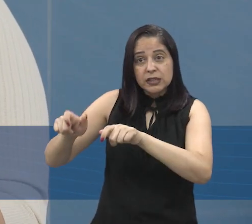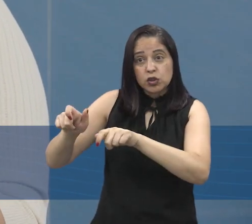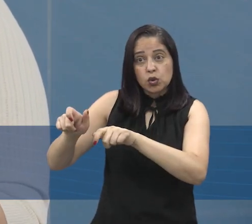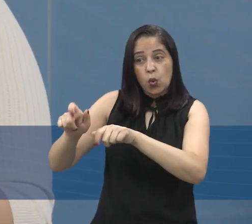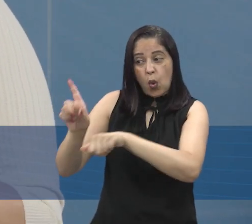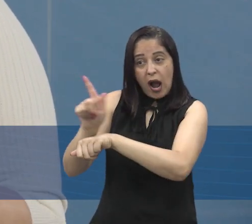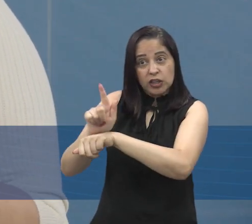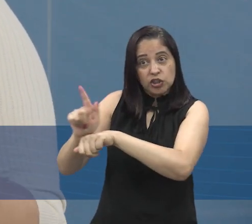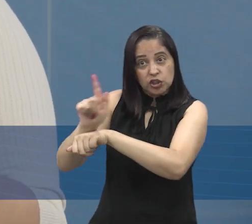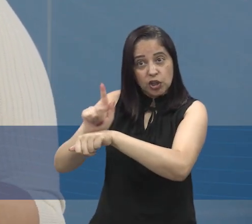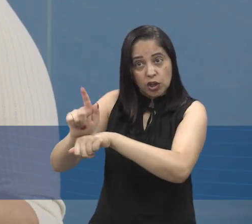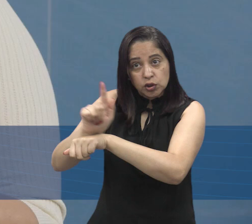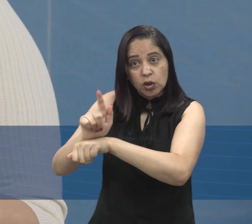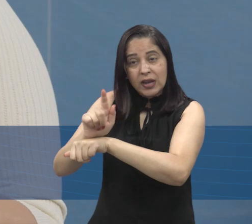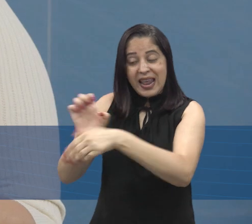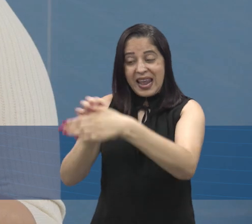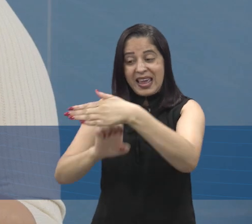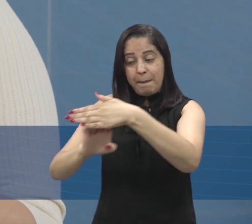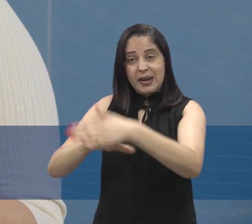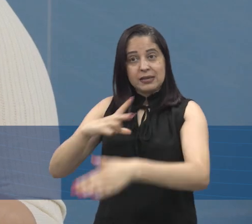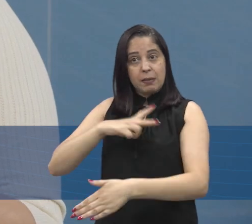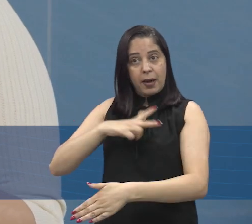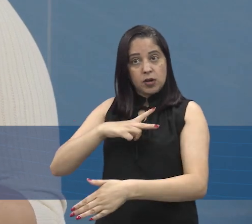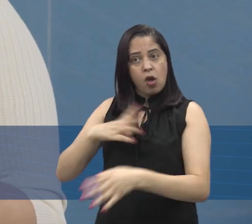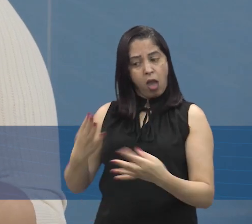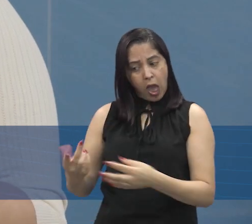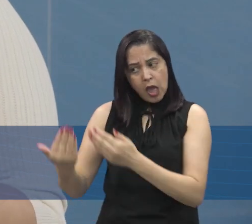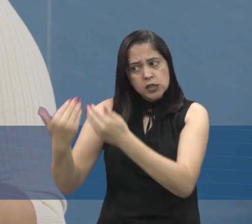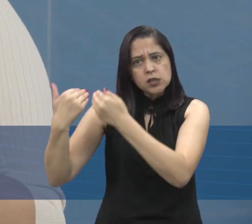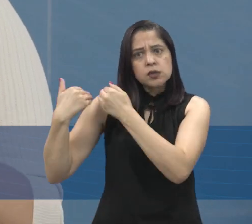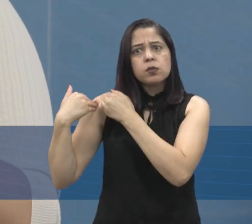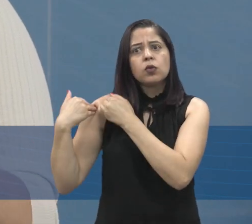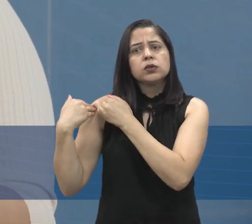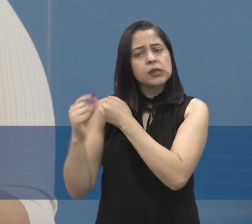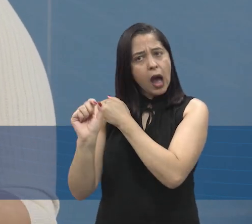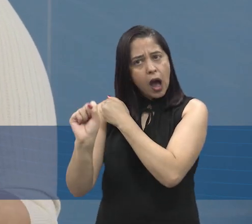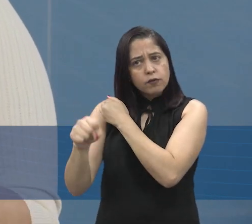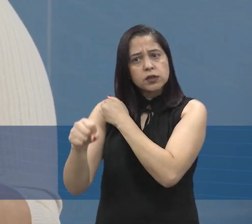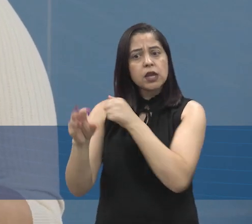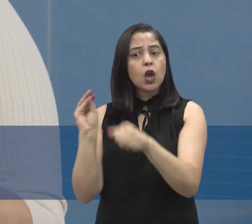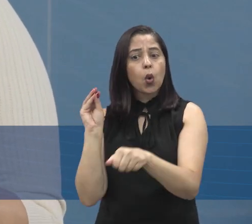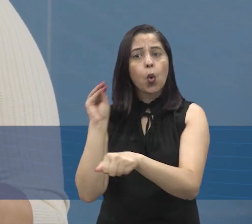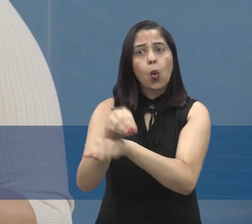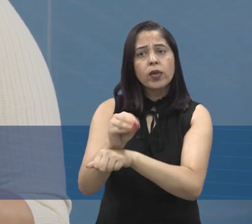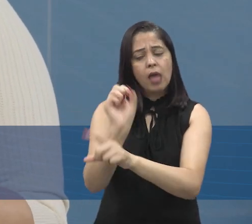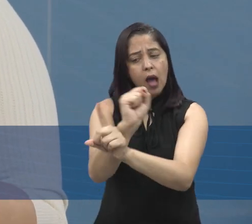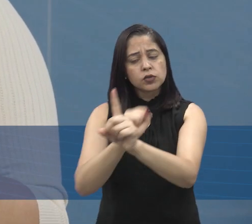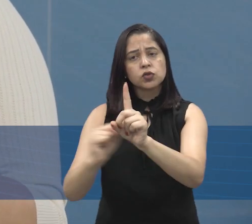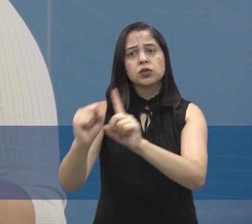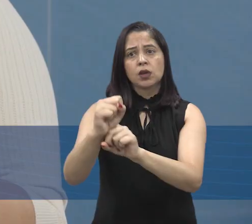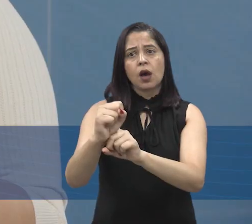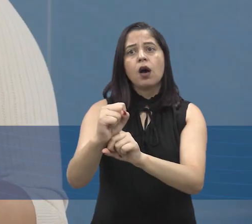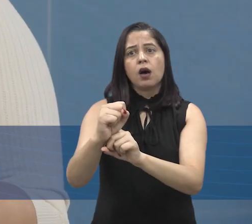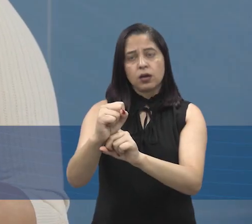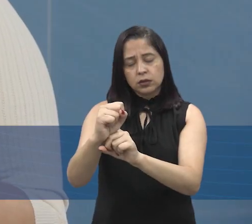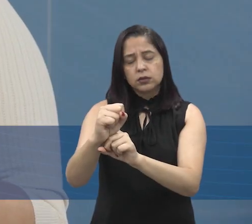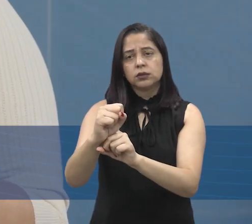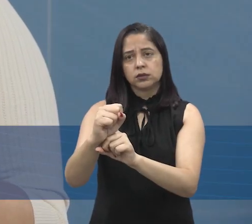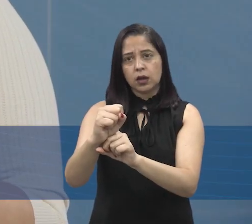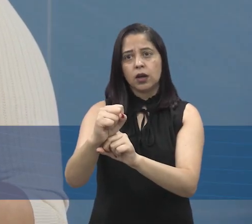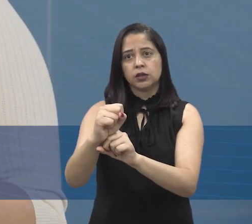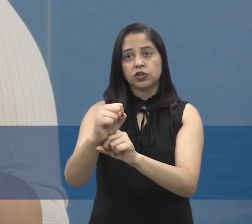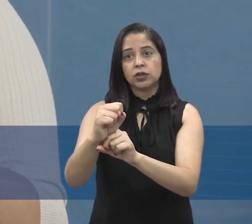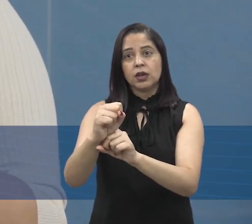econômica. Então, o turismo tem uma grande responsabilidade, os gestores, não só o público, mas também os